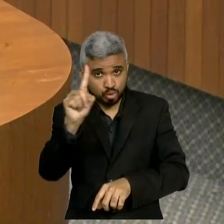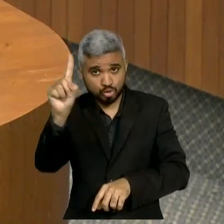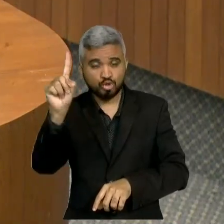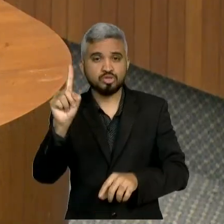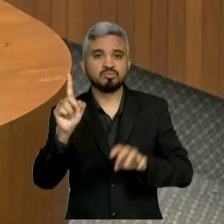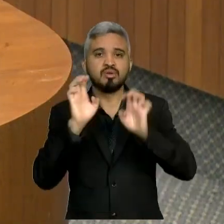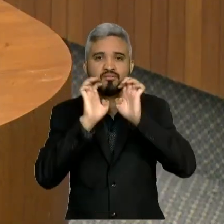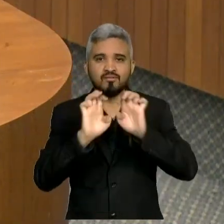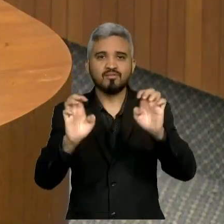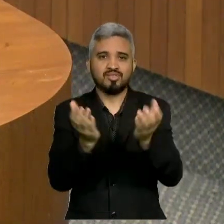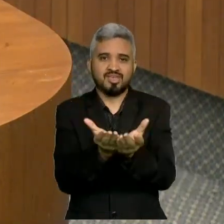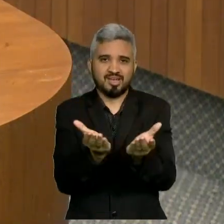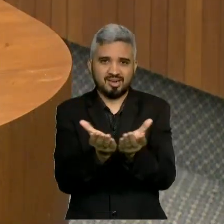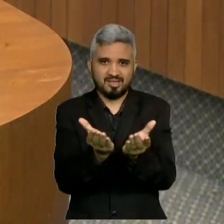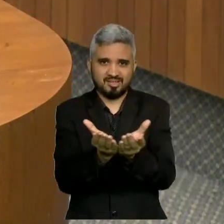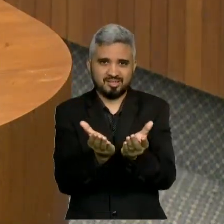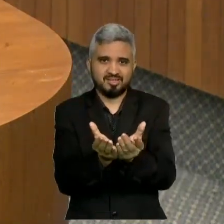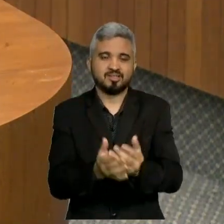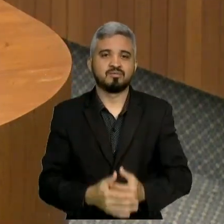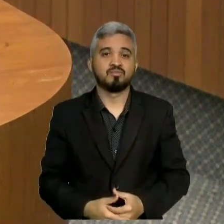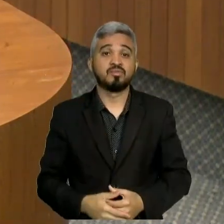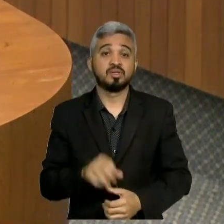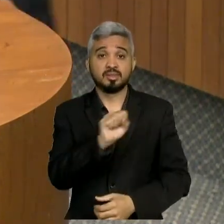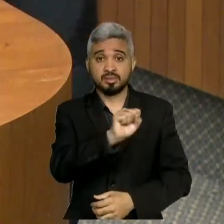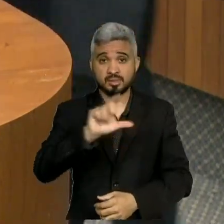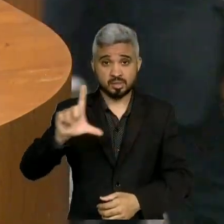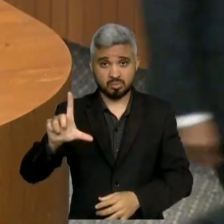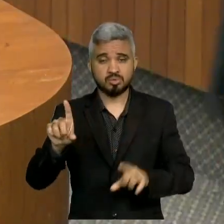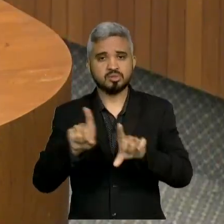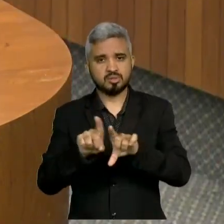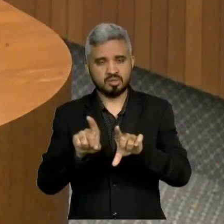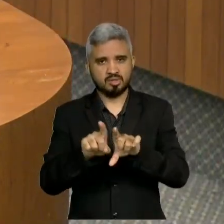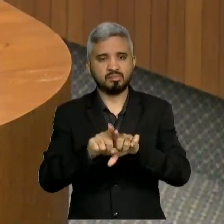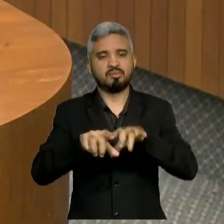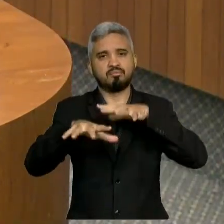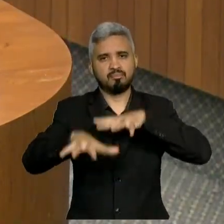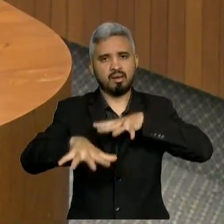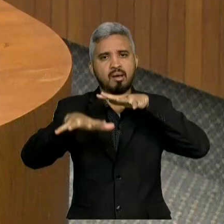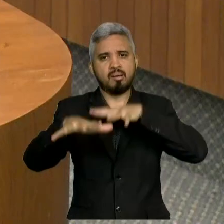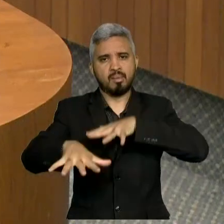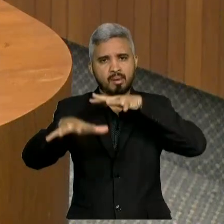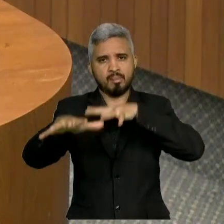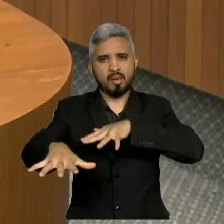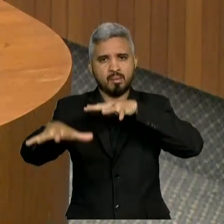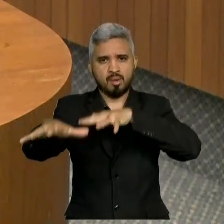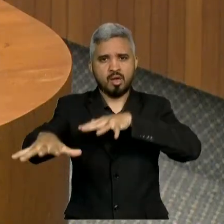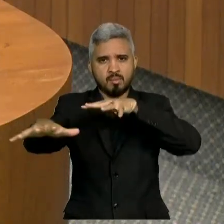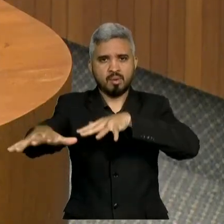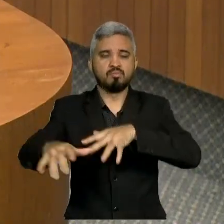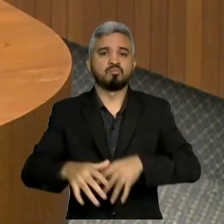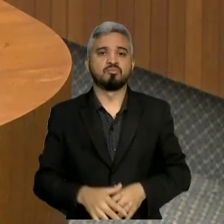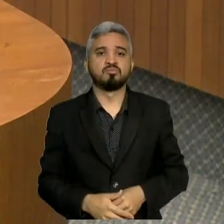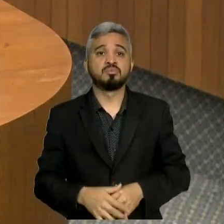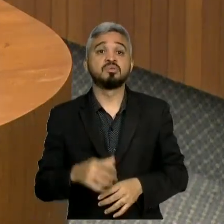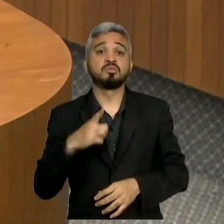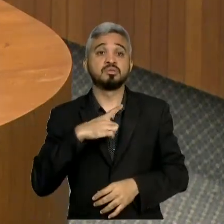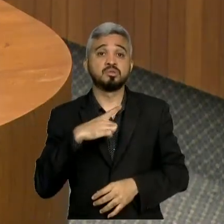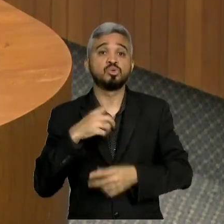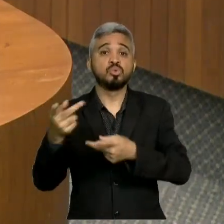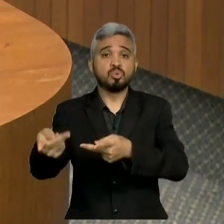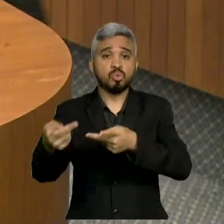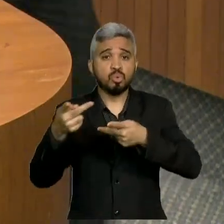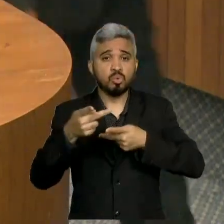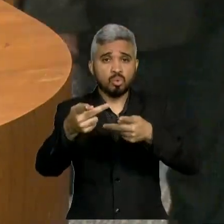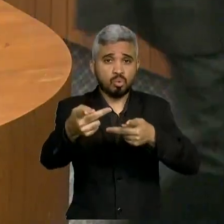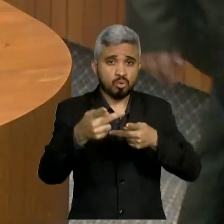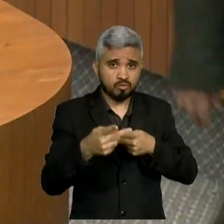marcha, e aqui em São Luís será realizada também esta grande marcha, e nós estamos encaminhando aqui o convite